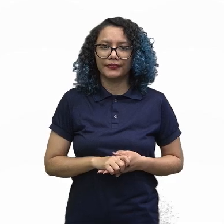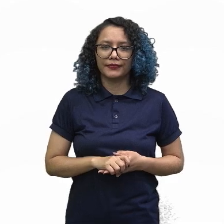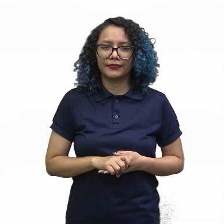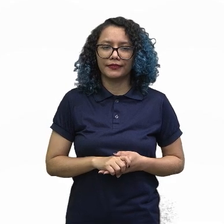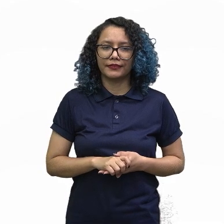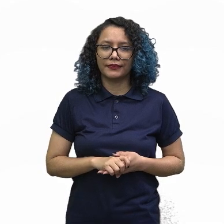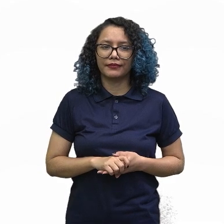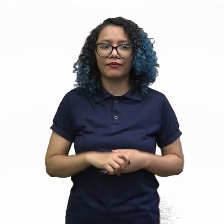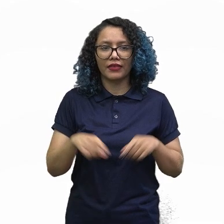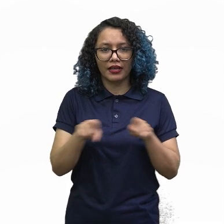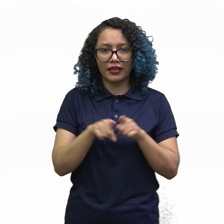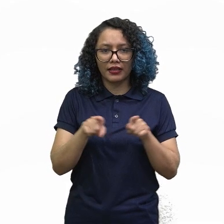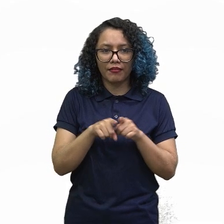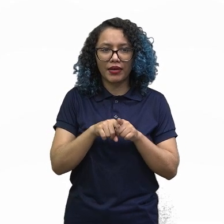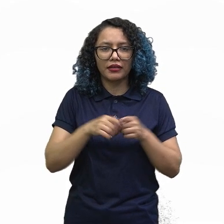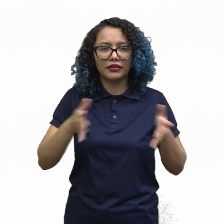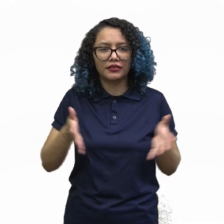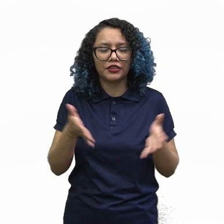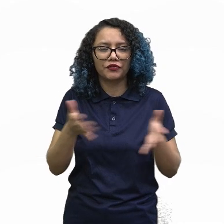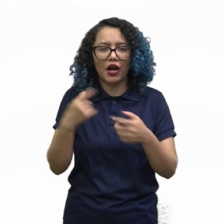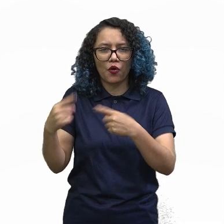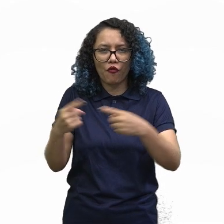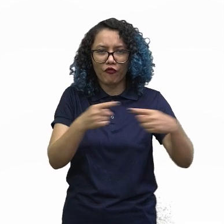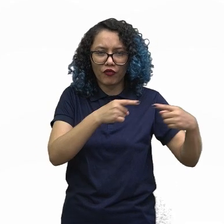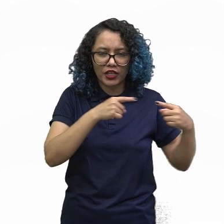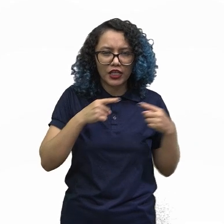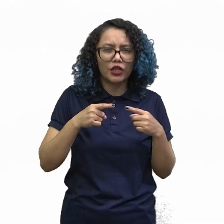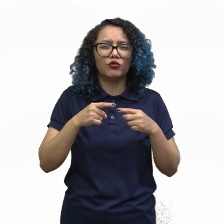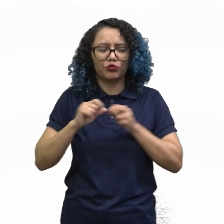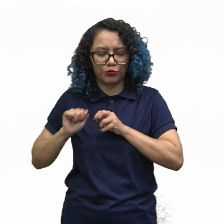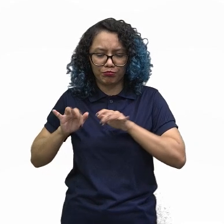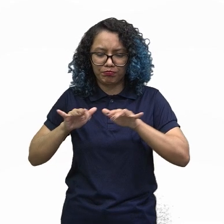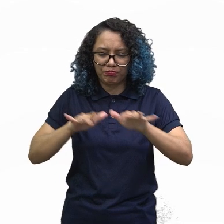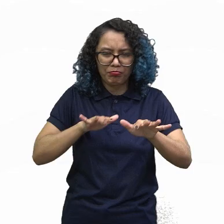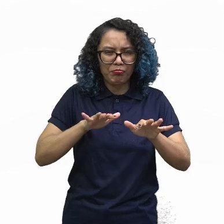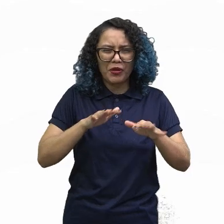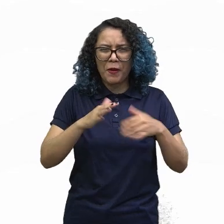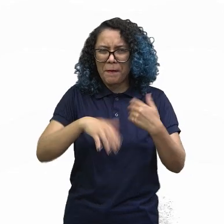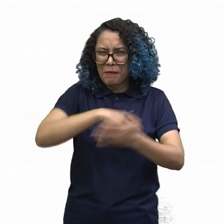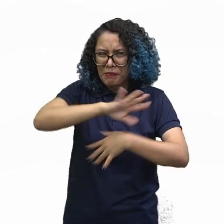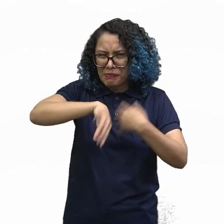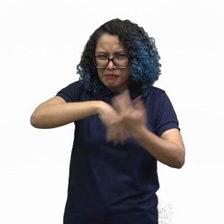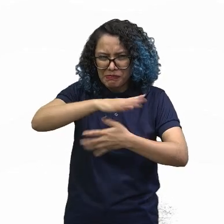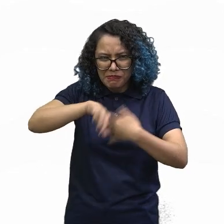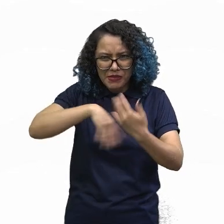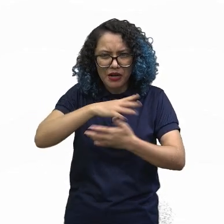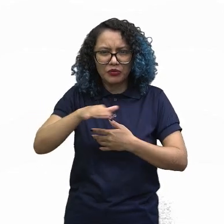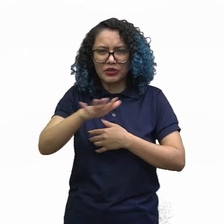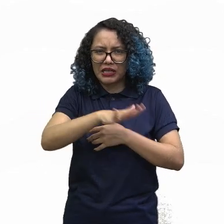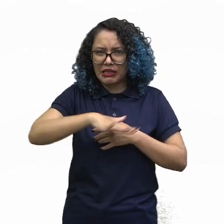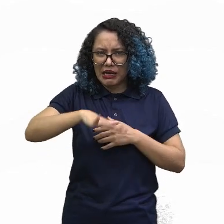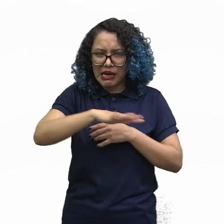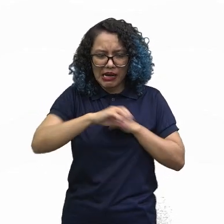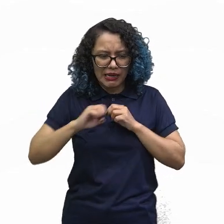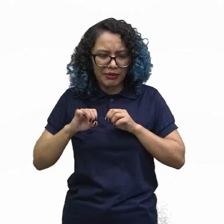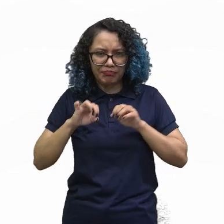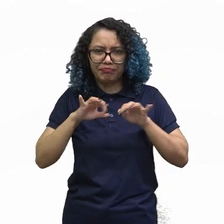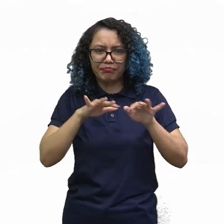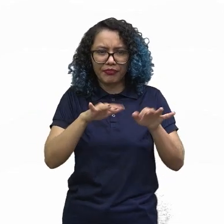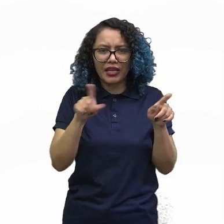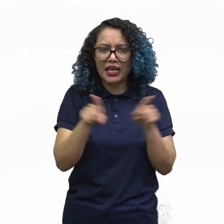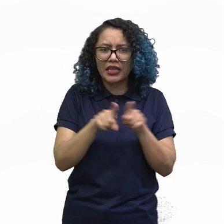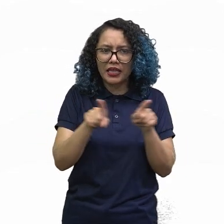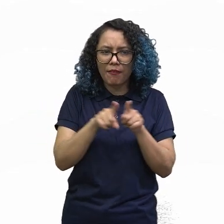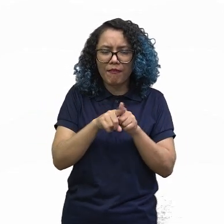fomentar os conflitos fundiários, uma ocupação desordenada, tá, da região, além